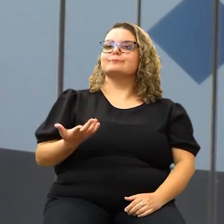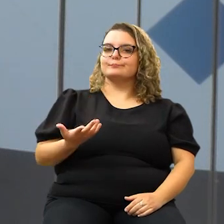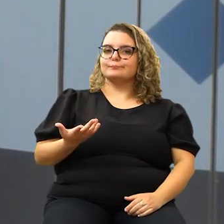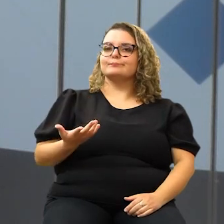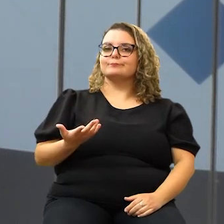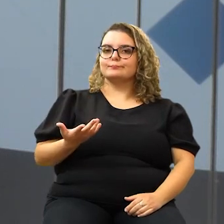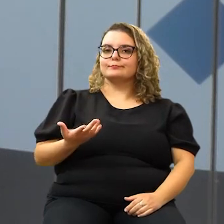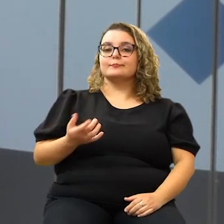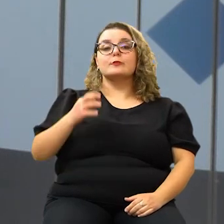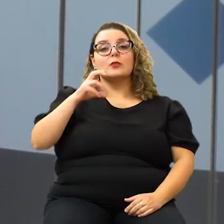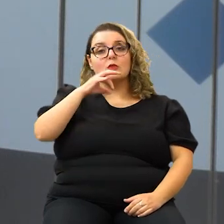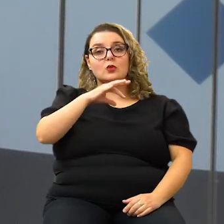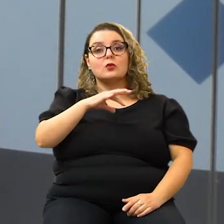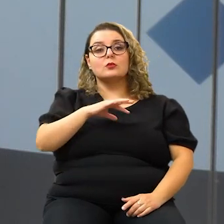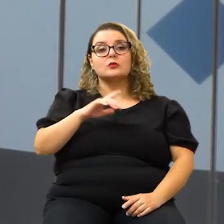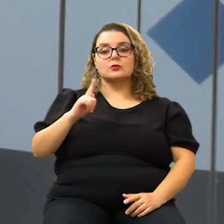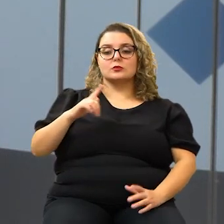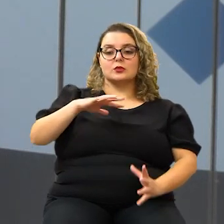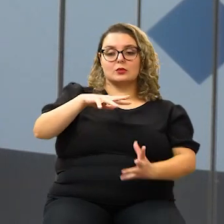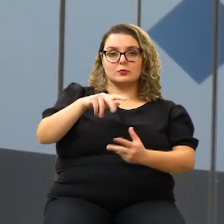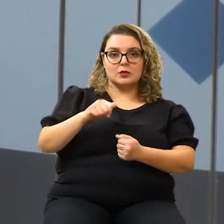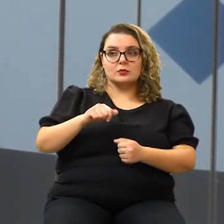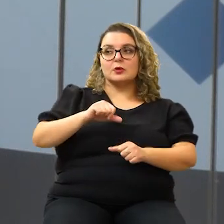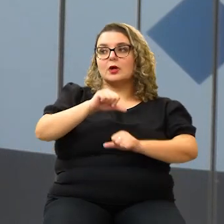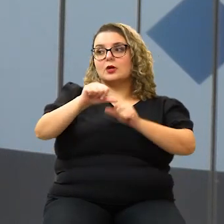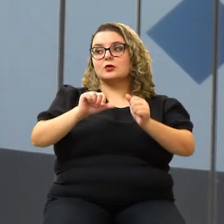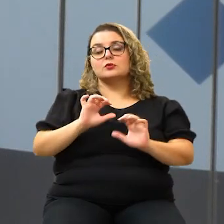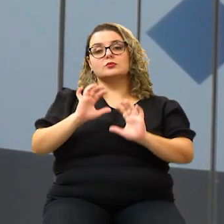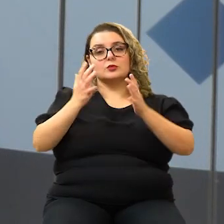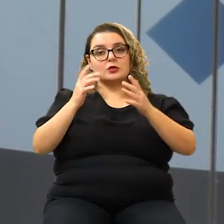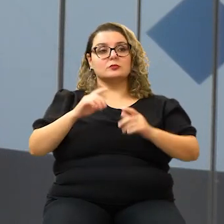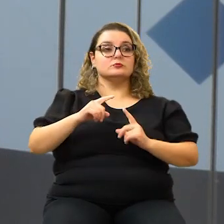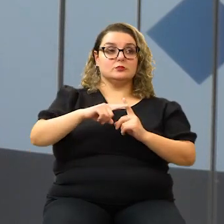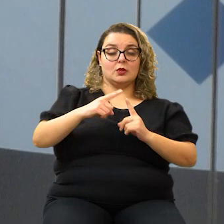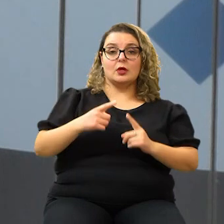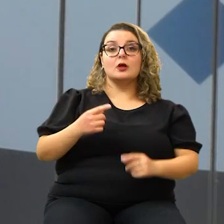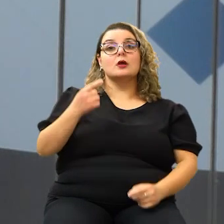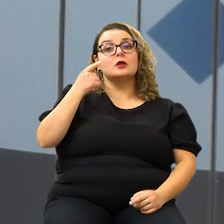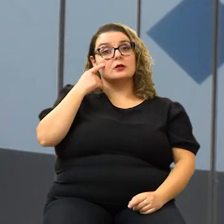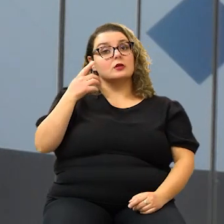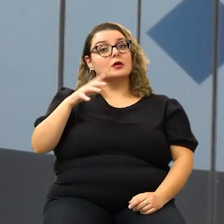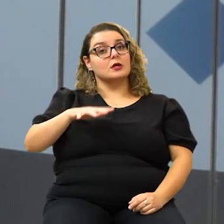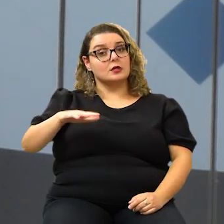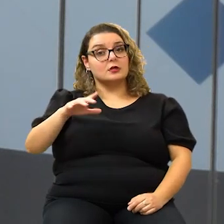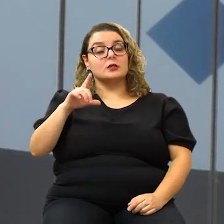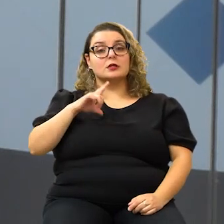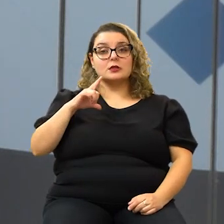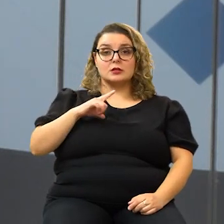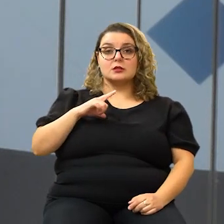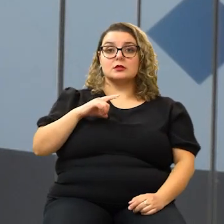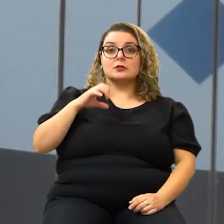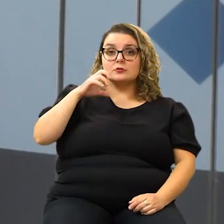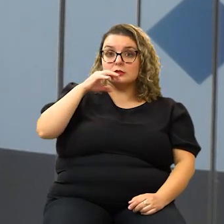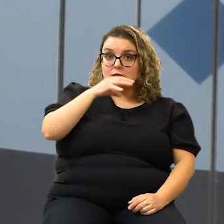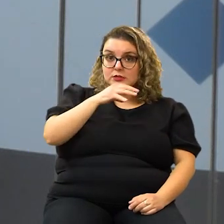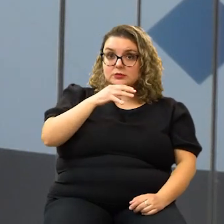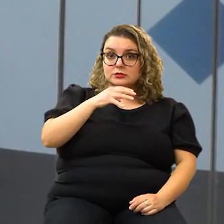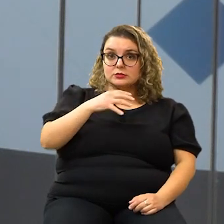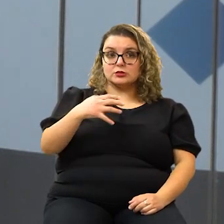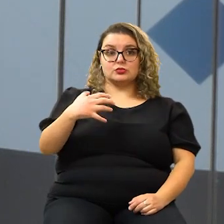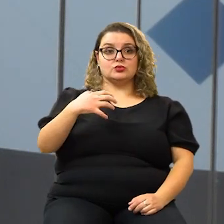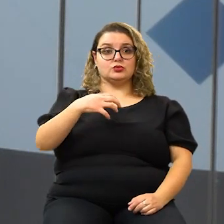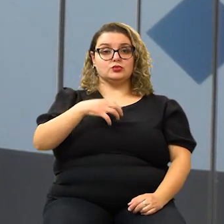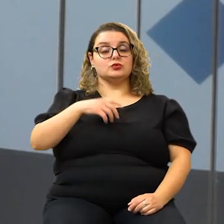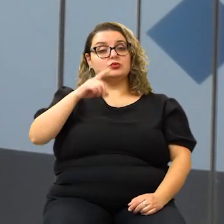o aquecimento global e as mudanças climáticas. Então, a tendência é que a gente tenha esse aquecimento global de forma